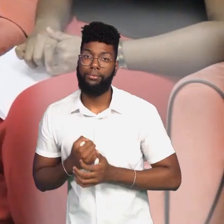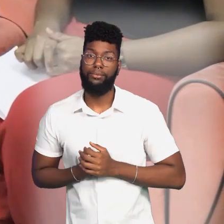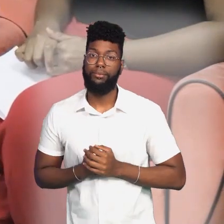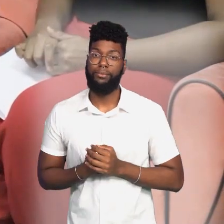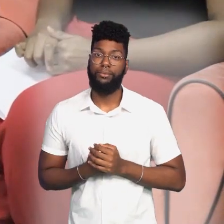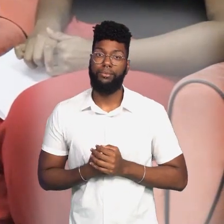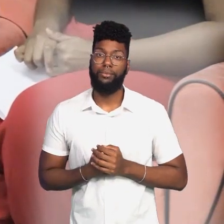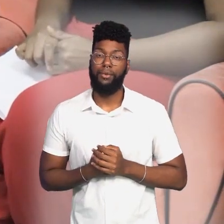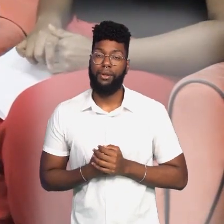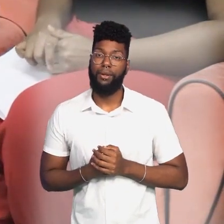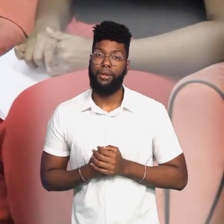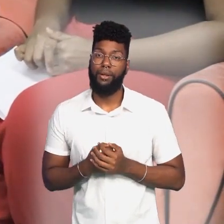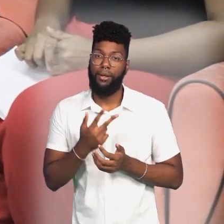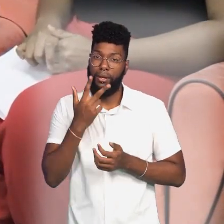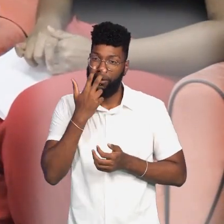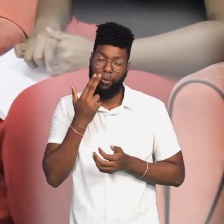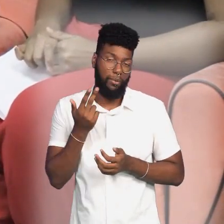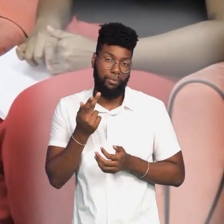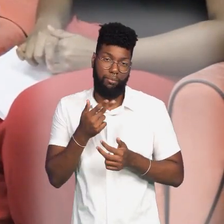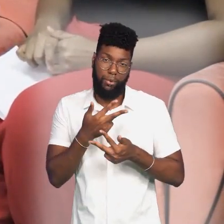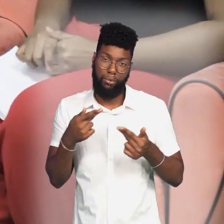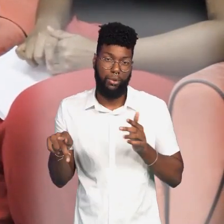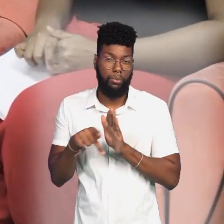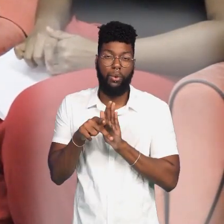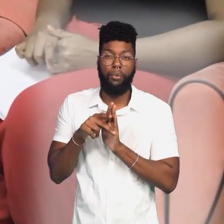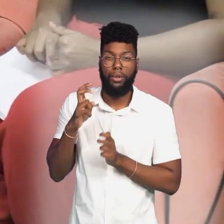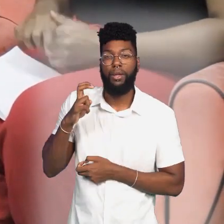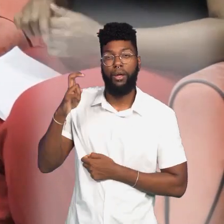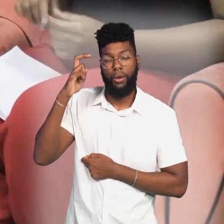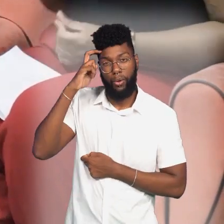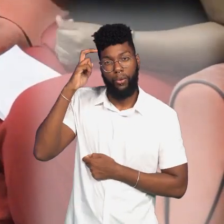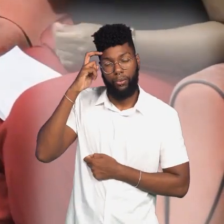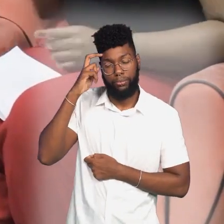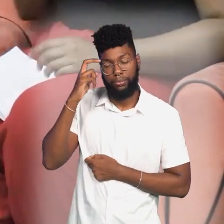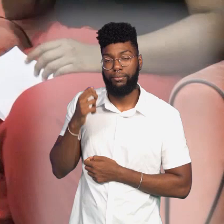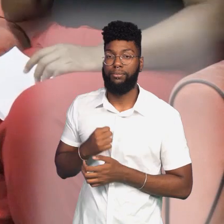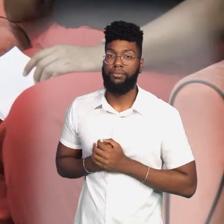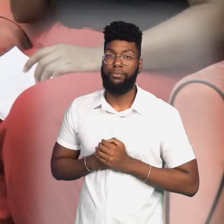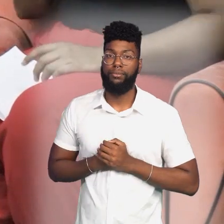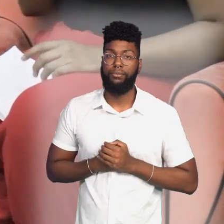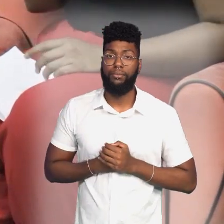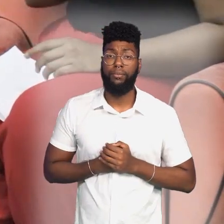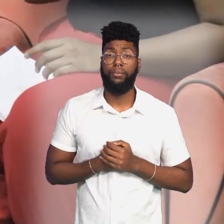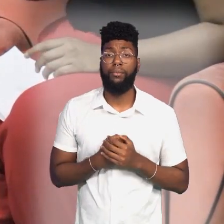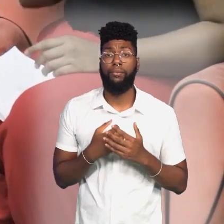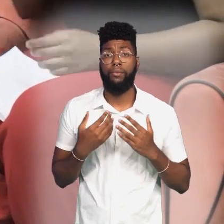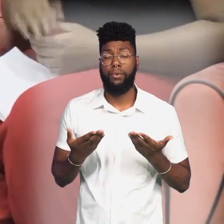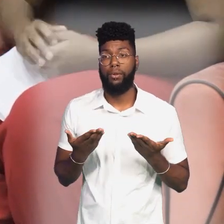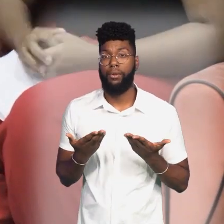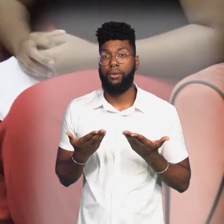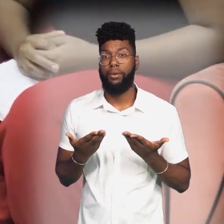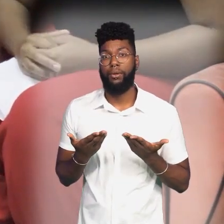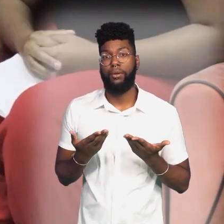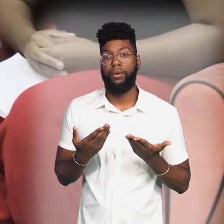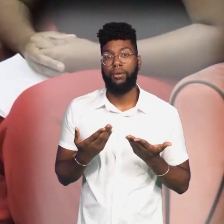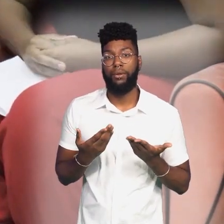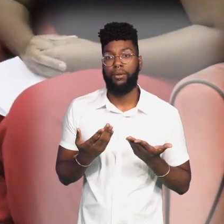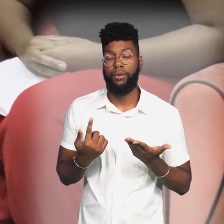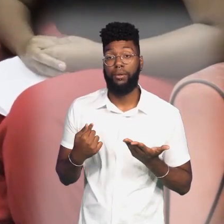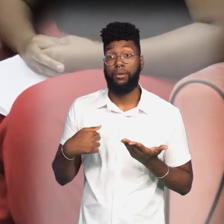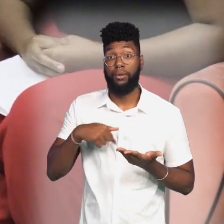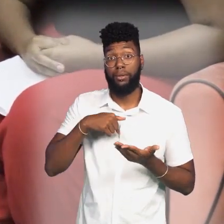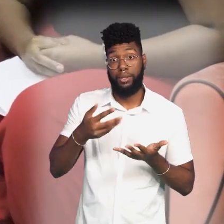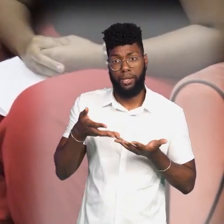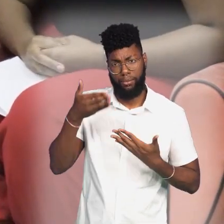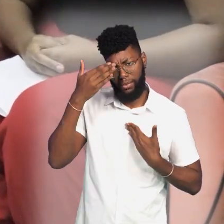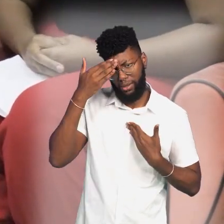Faz parte da nossa coisa legal, cultura. Bom, Madu, olha, a gente tem que agradecer